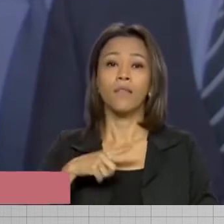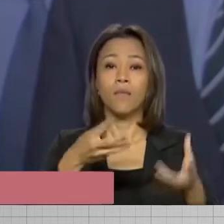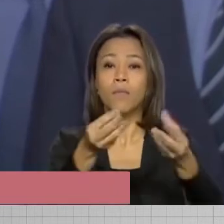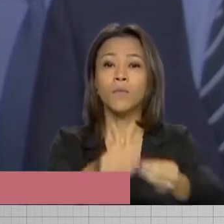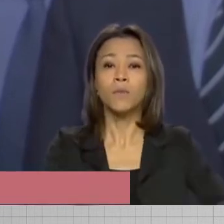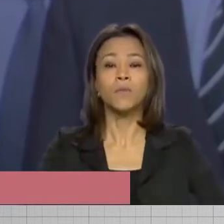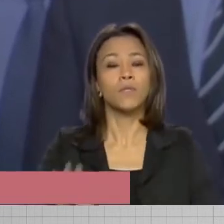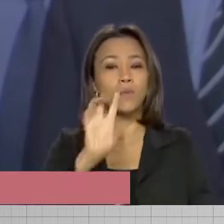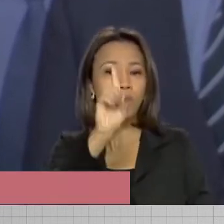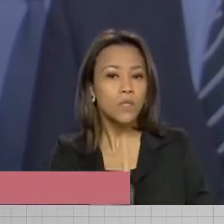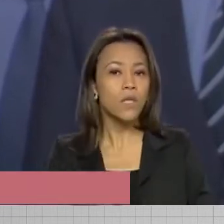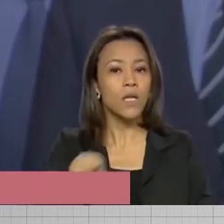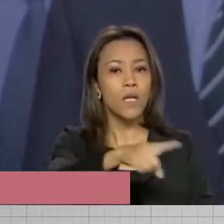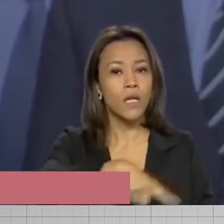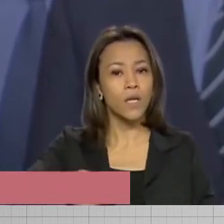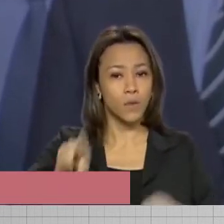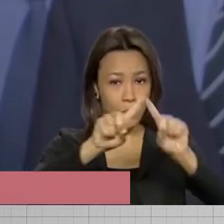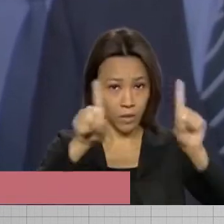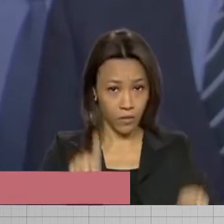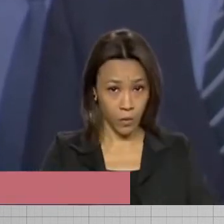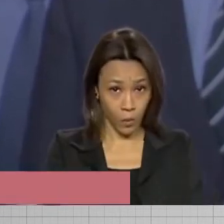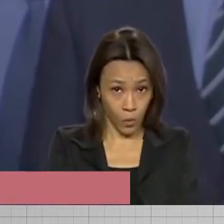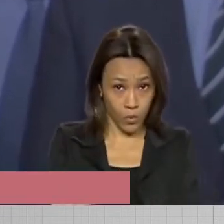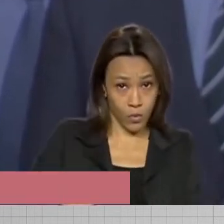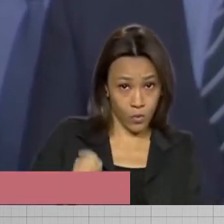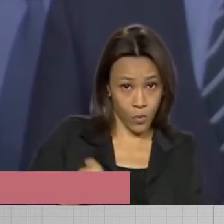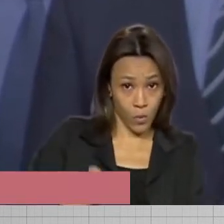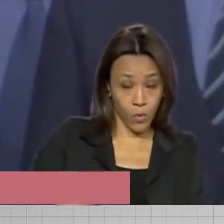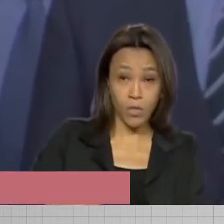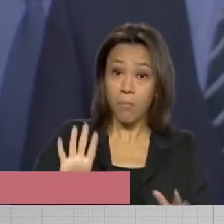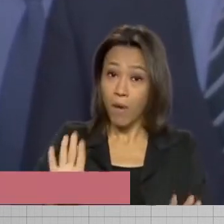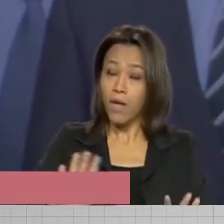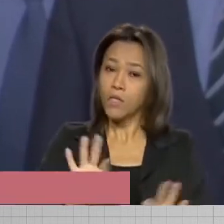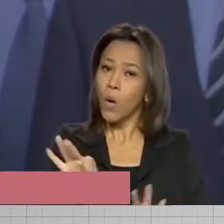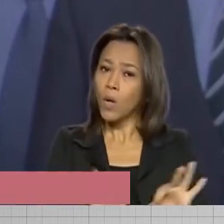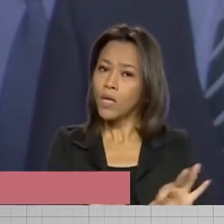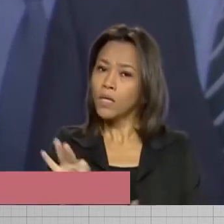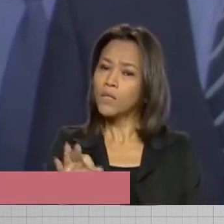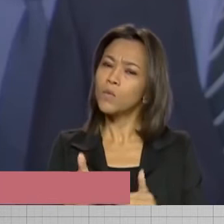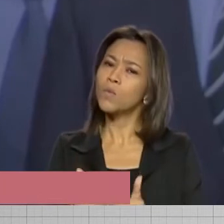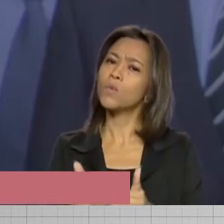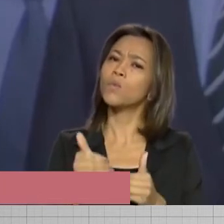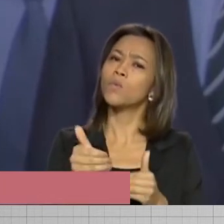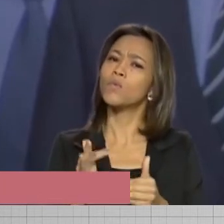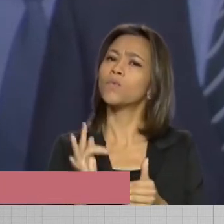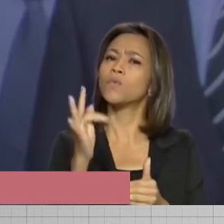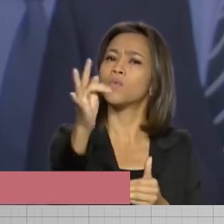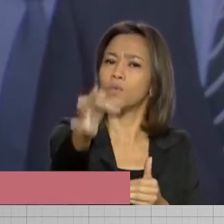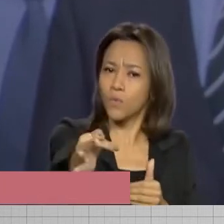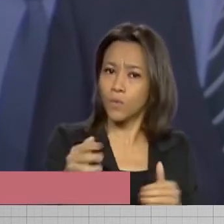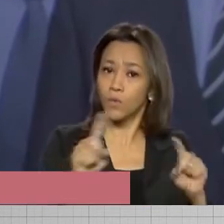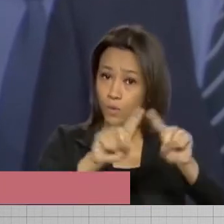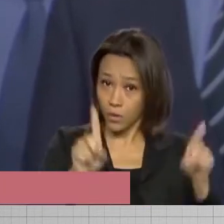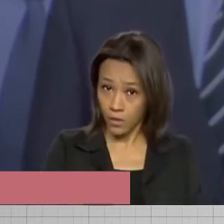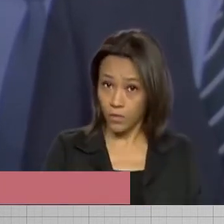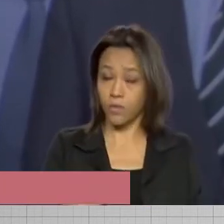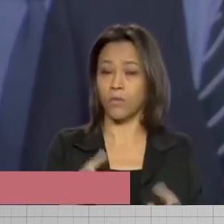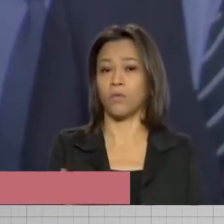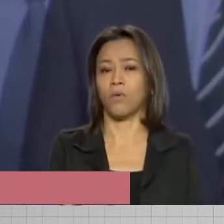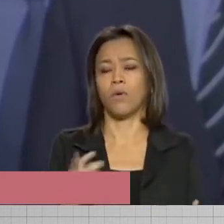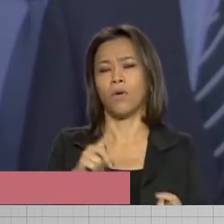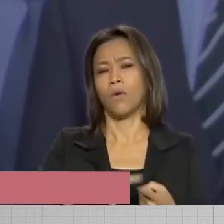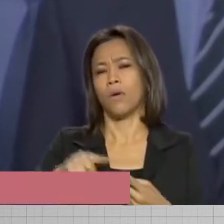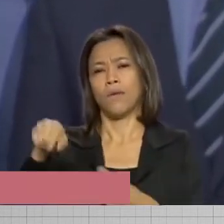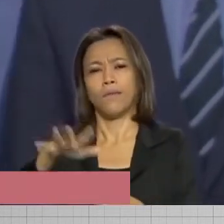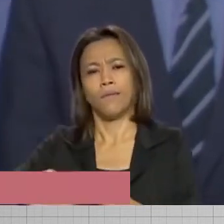servidores públicos atuais, mas redefine toda a trajetória do serviço público para o futuro. O serviço público de qualidade, com